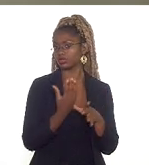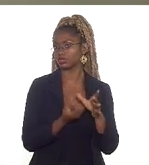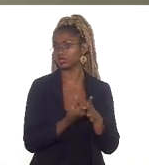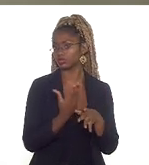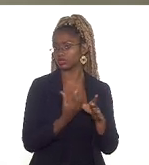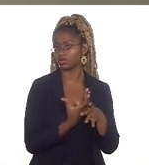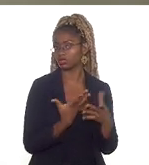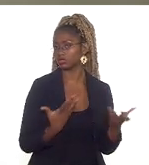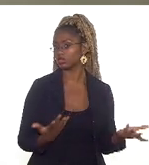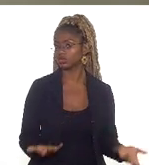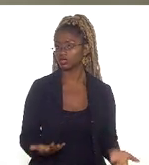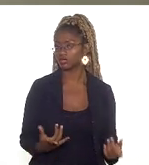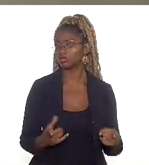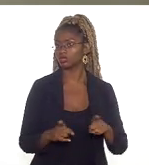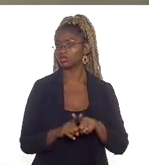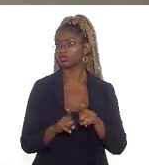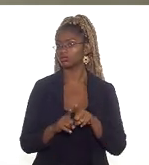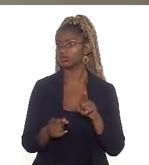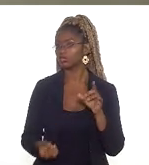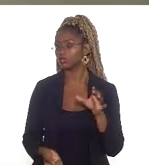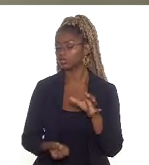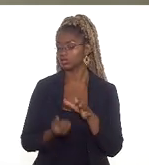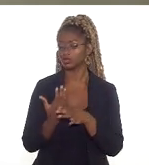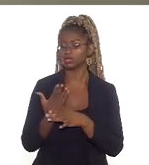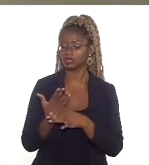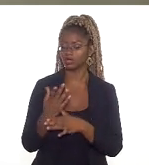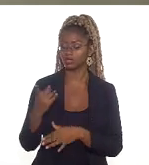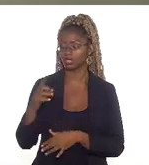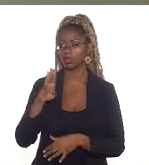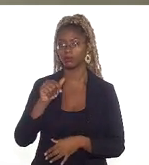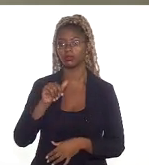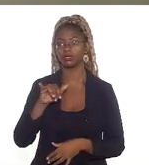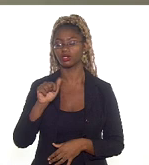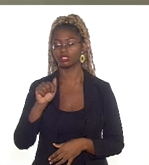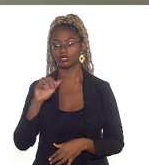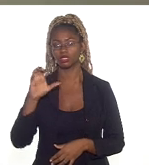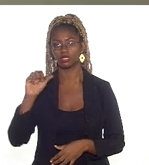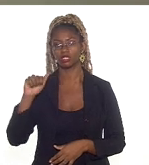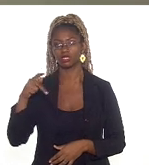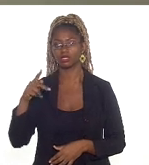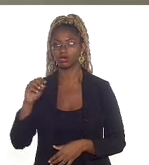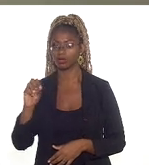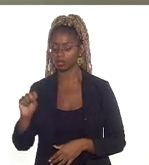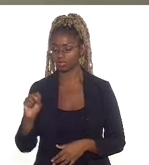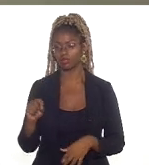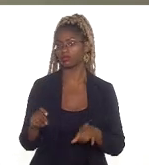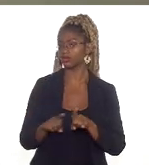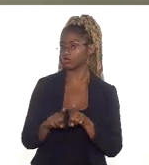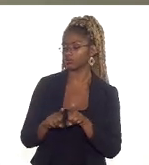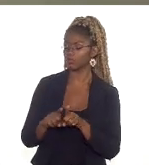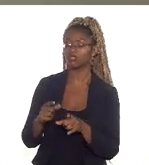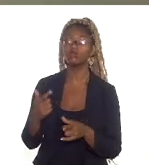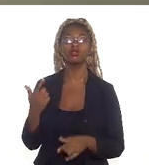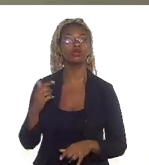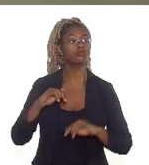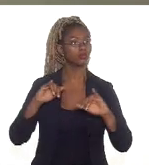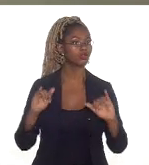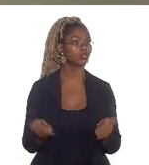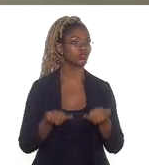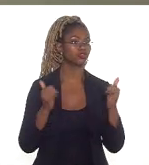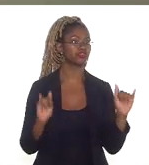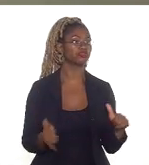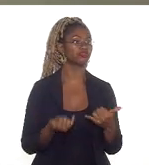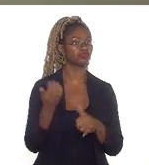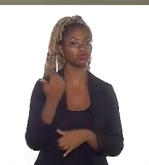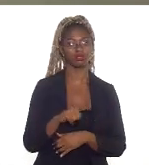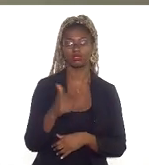seja especificamente em relação à bacia de campo, né, para reaproveitamento de poços